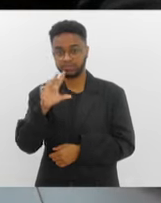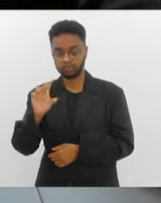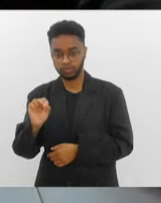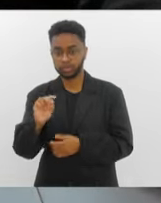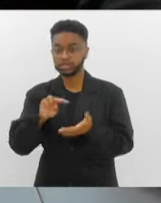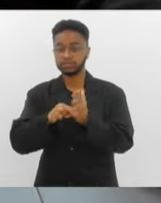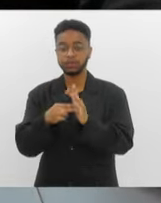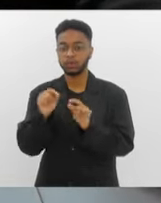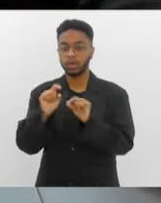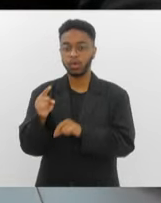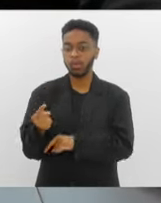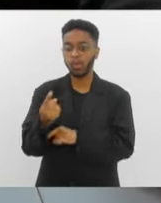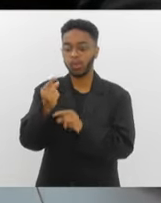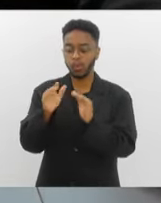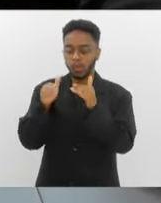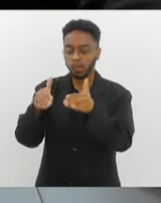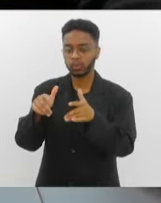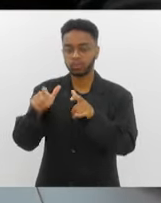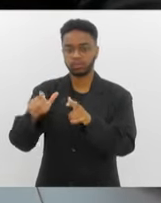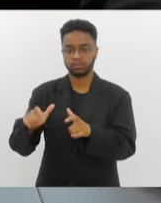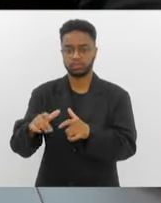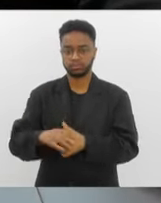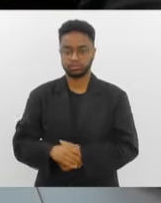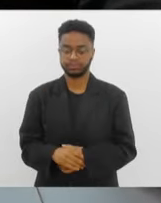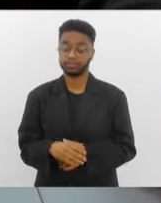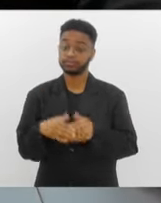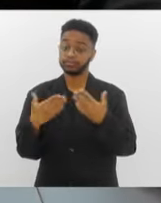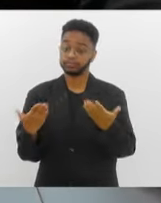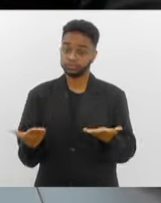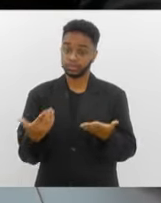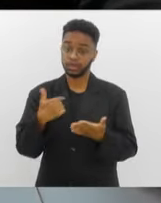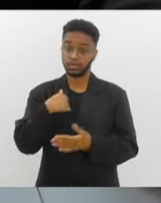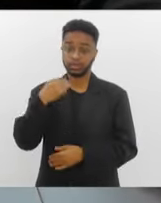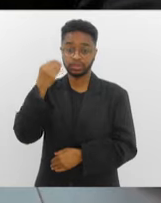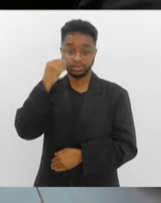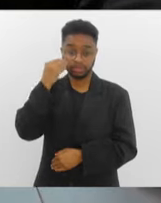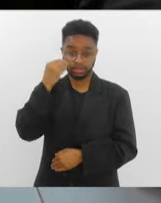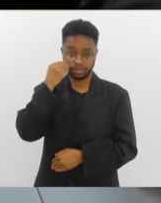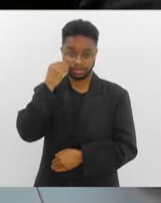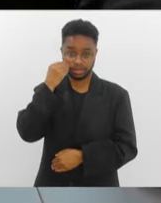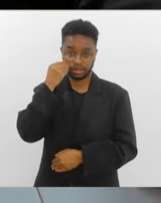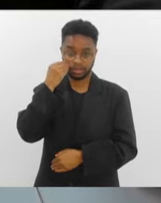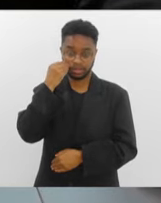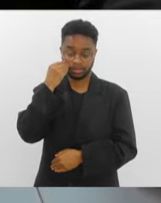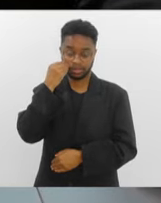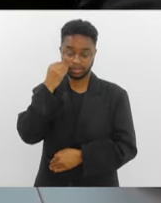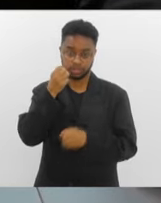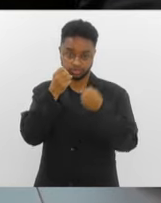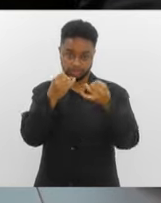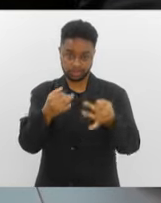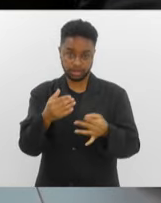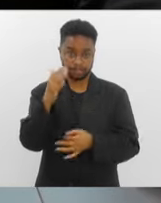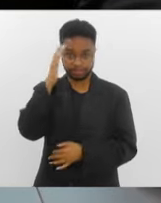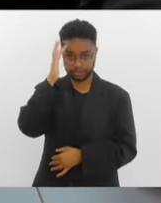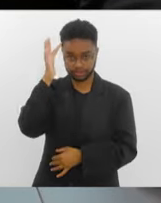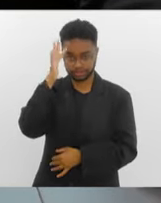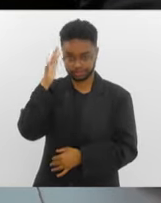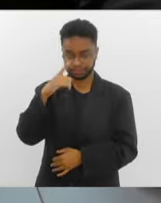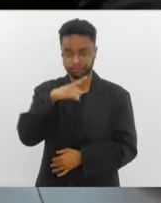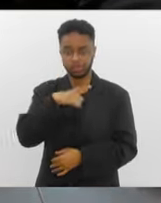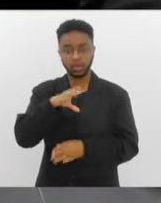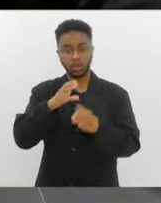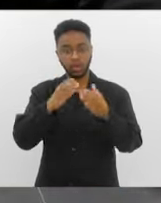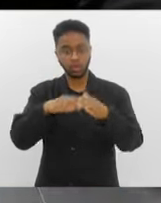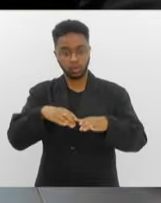exclusivamente. E aí eu vou tentar simplificar. Imagine um concurso, presidente, que tem